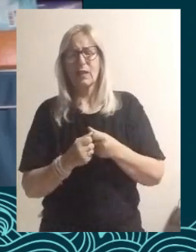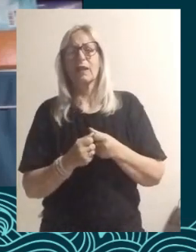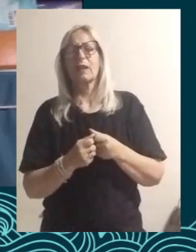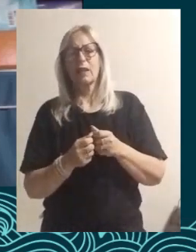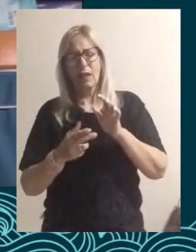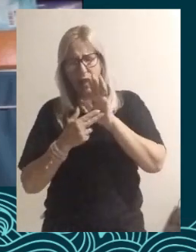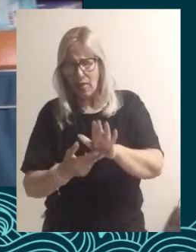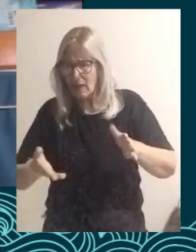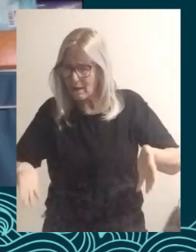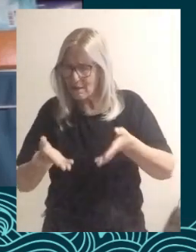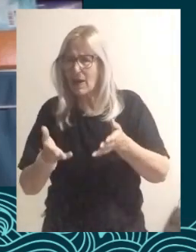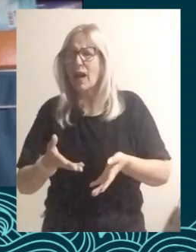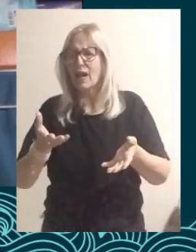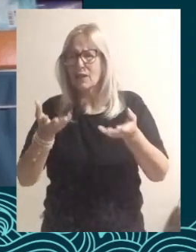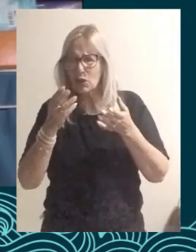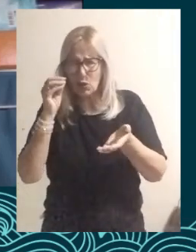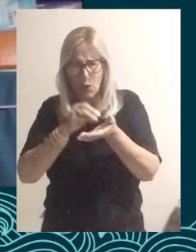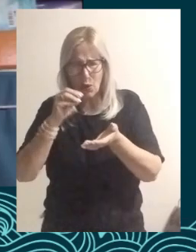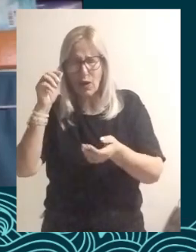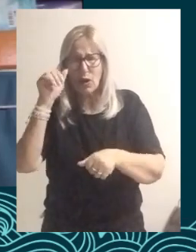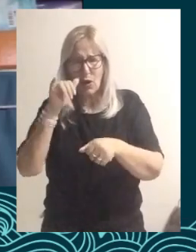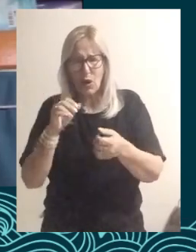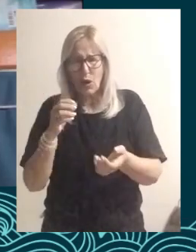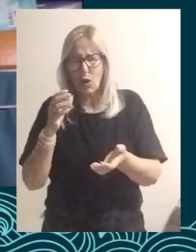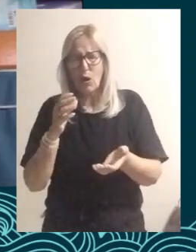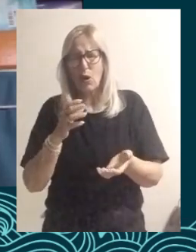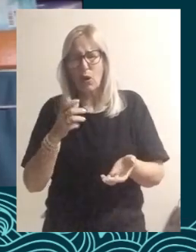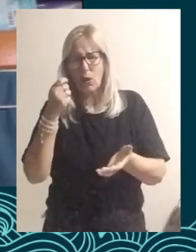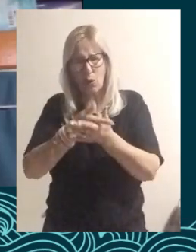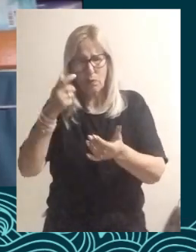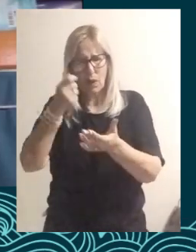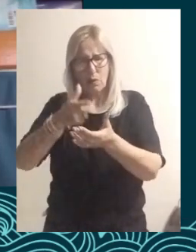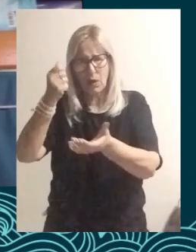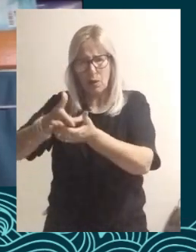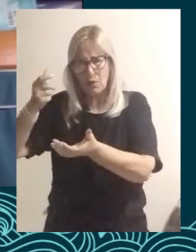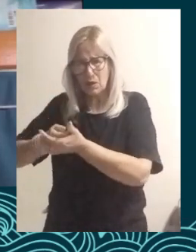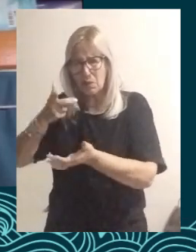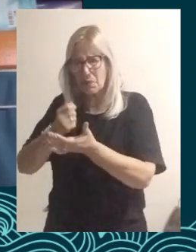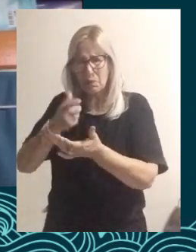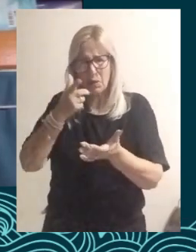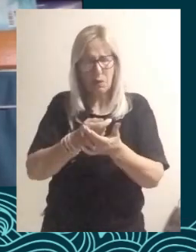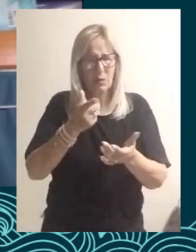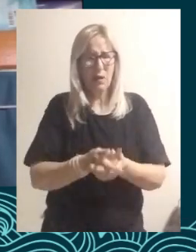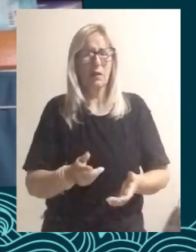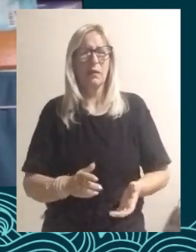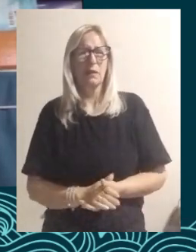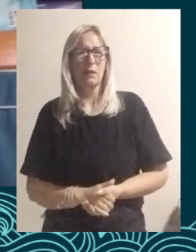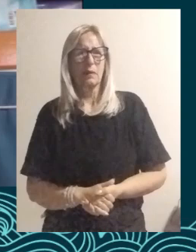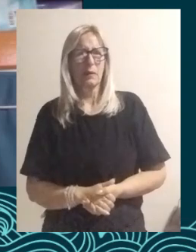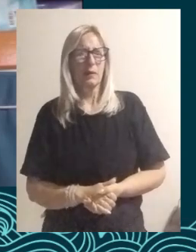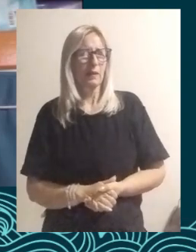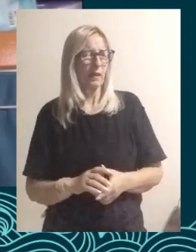gente pode ter tudo que a gente pode querer no mundo, vai ser sempre insuficiente. Então, vai ser, eu acho, um pouco